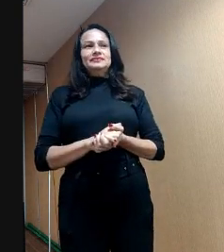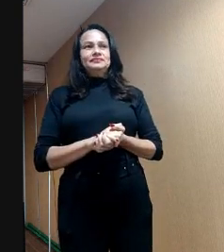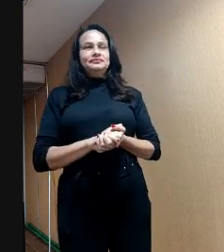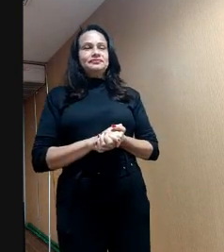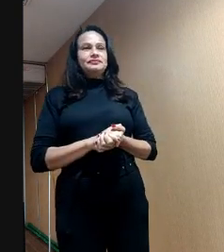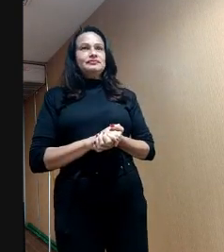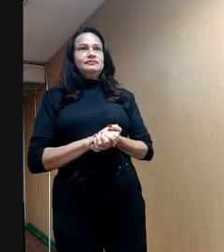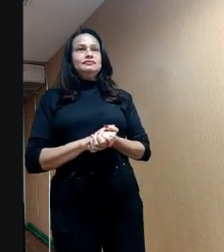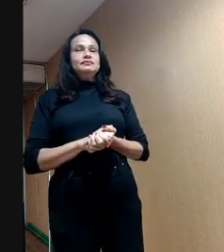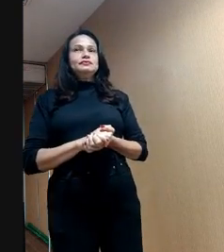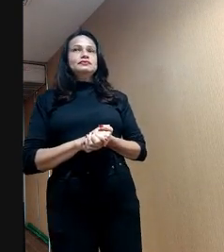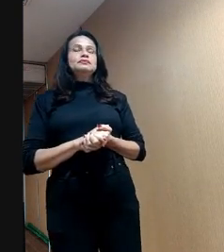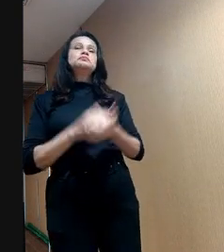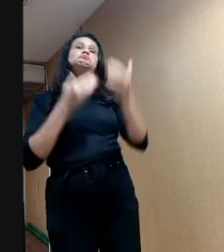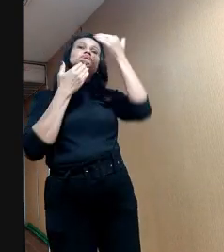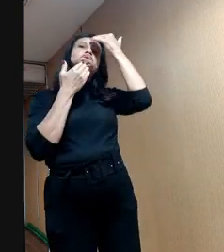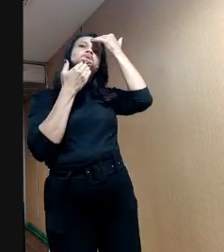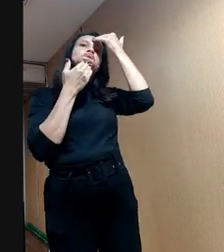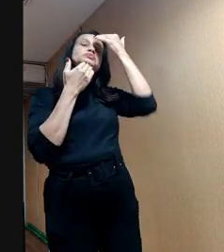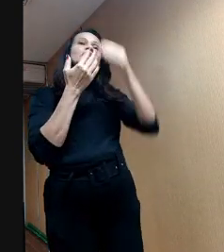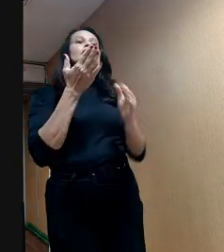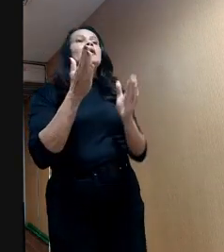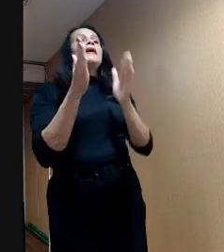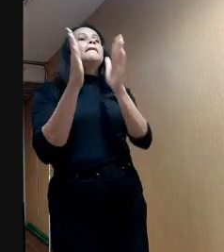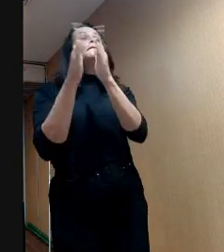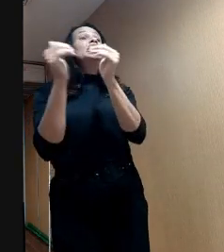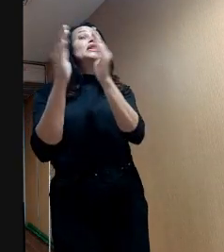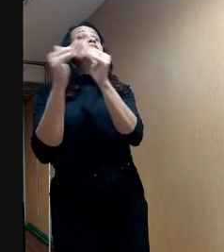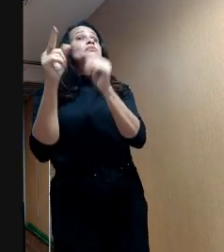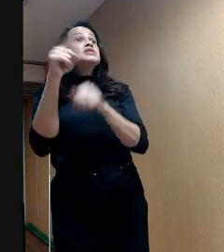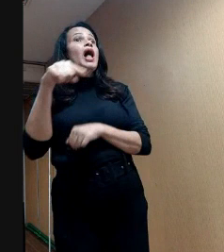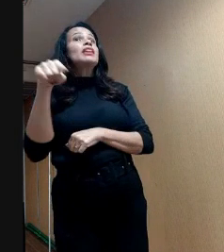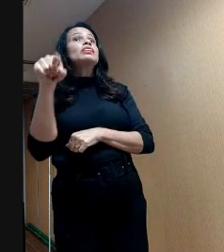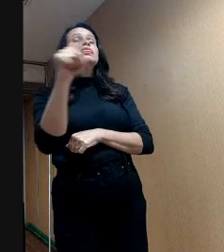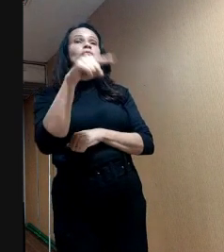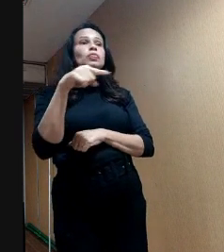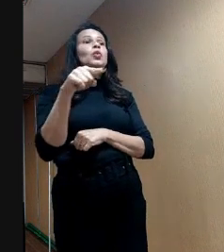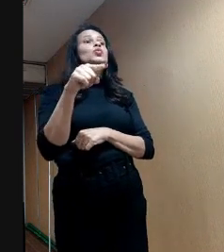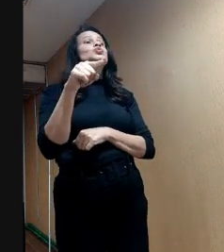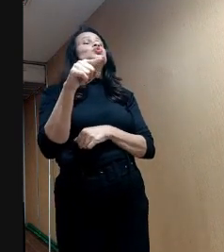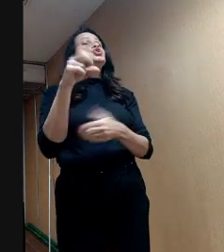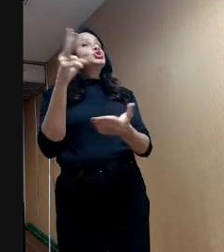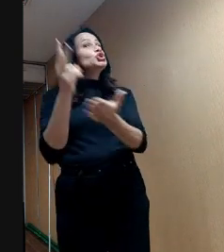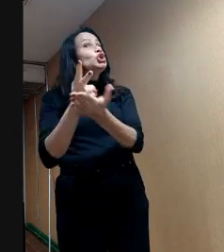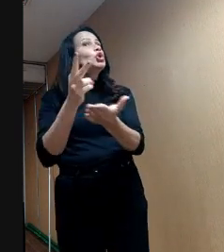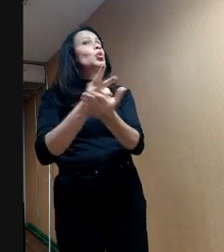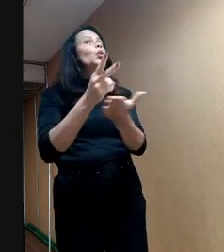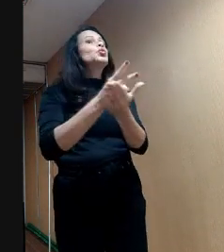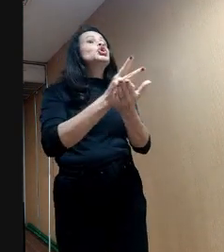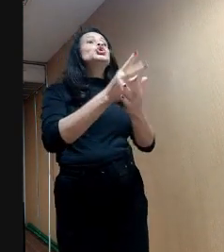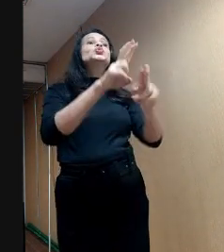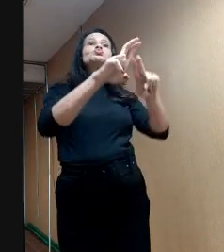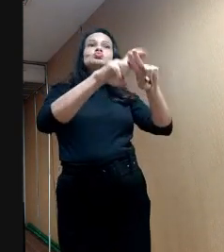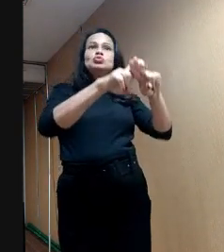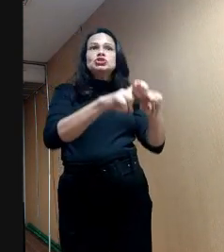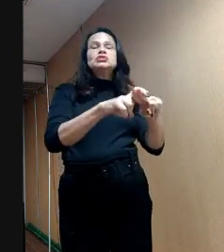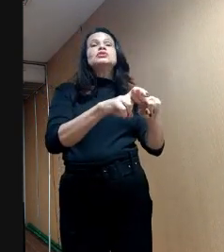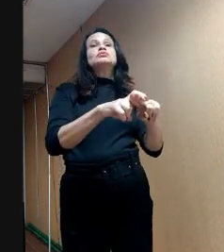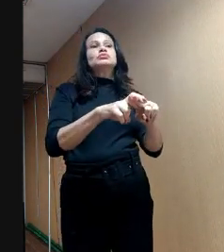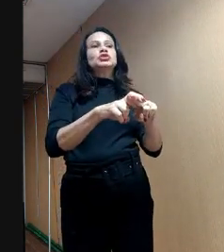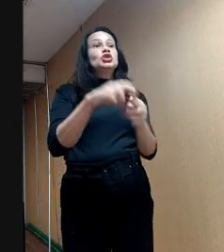Pedimos a todos a gentileza de permanecerem no recinto, né, para logo mais às 20 horas e 30 minutos iniciarmos o